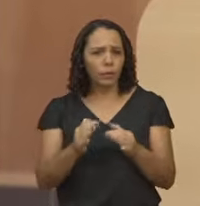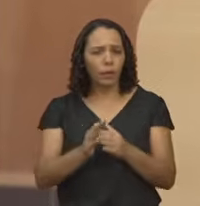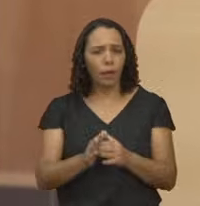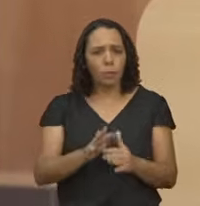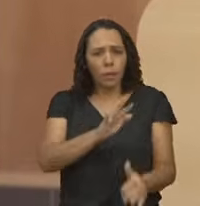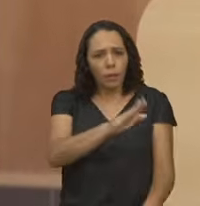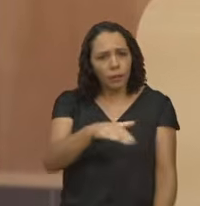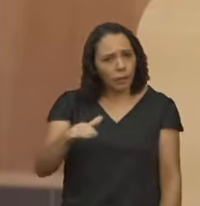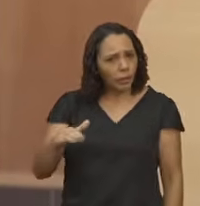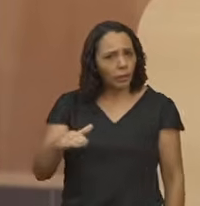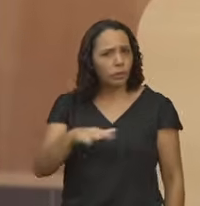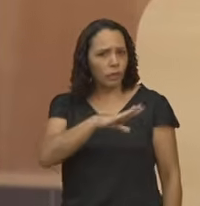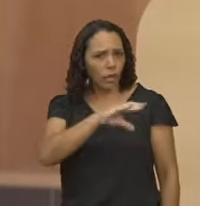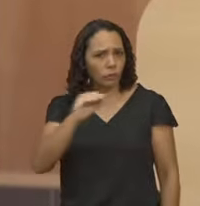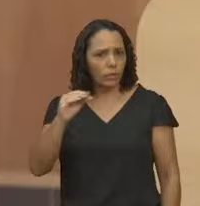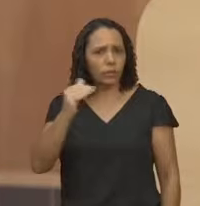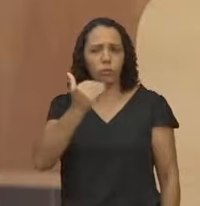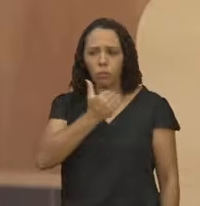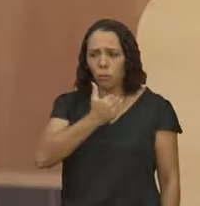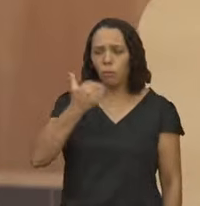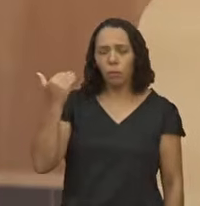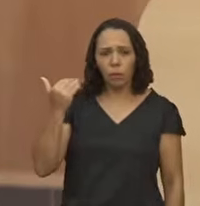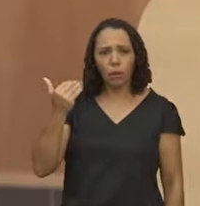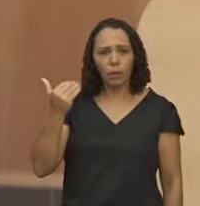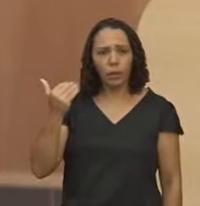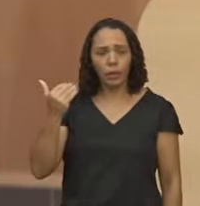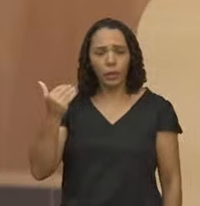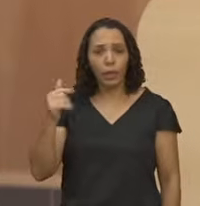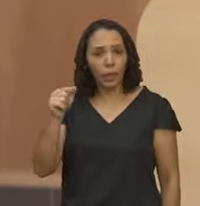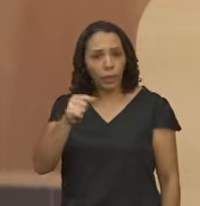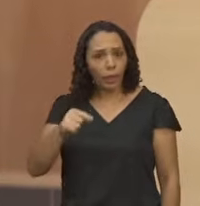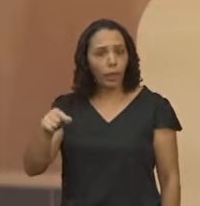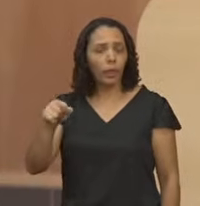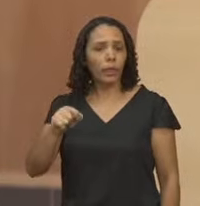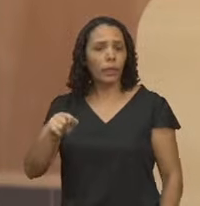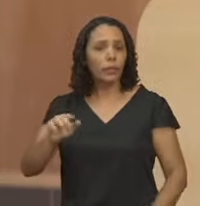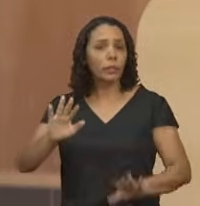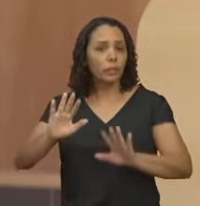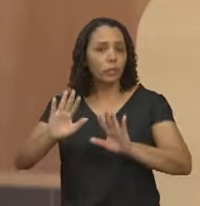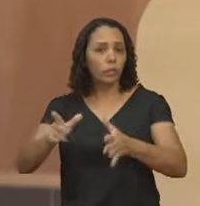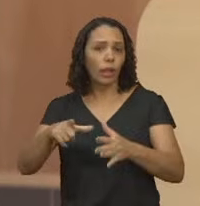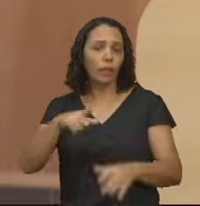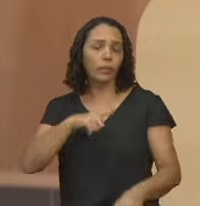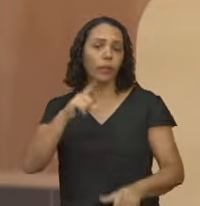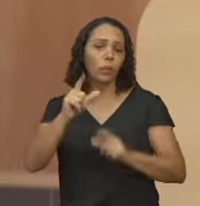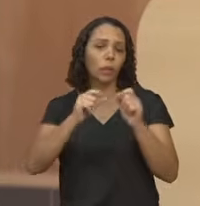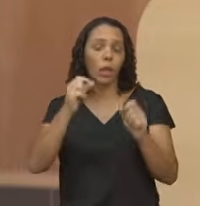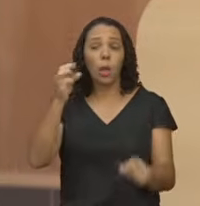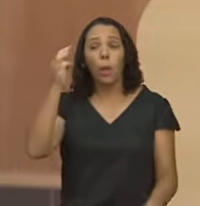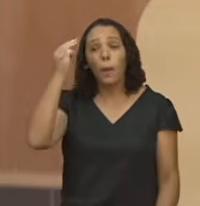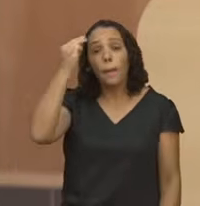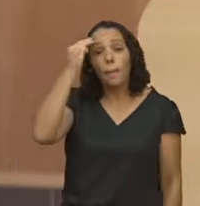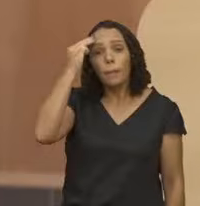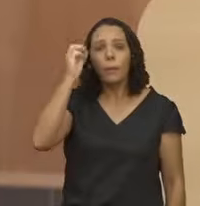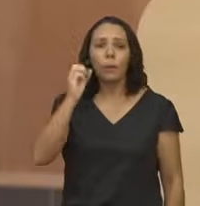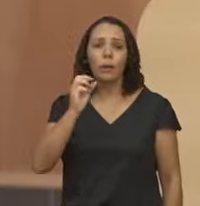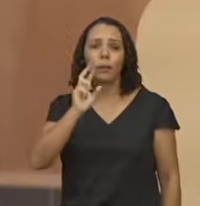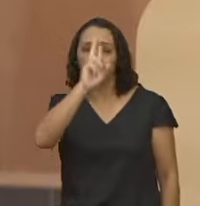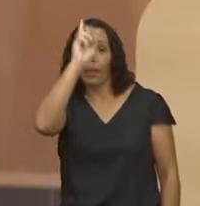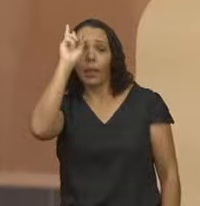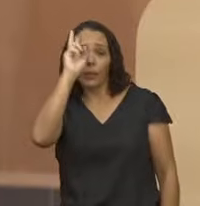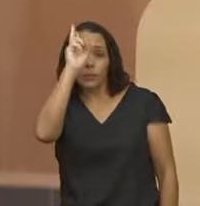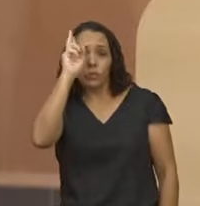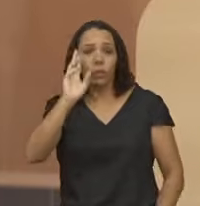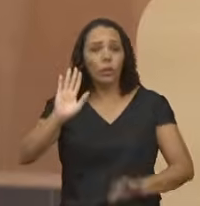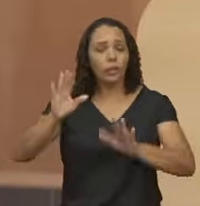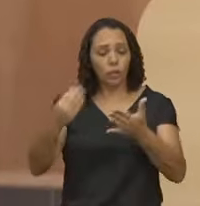de um idoso. Essa pessoa que faleceu tem memórias, tem muitas pessoas em volta, tem coisas que a gente pode contar e compartilhar sobre